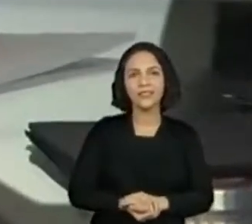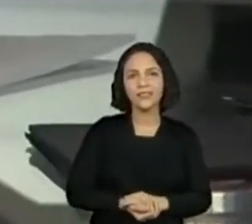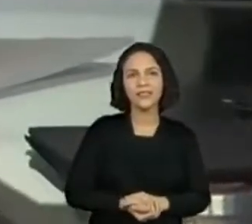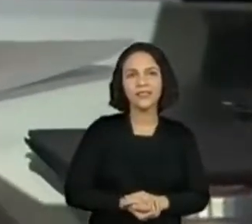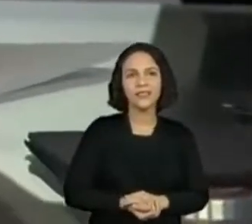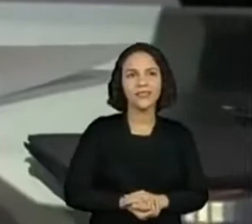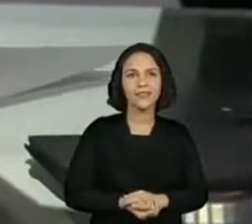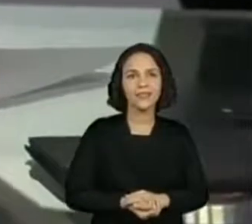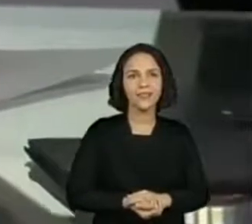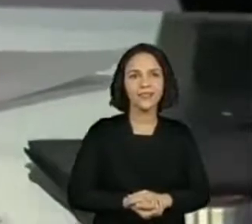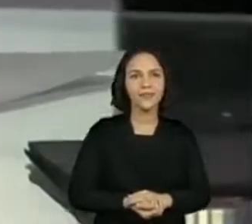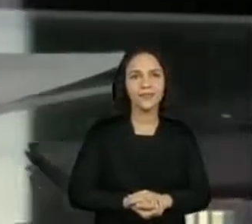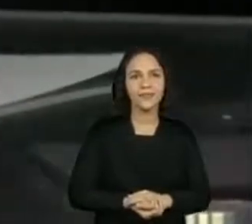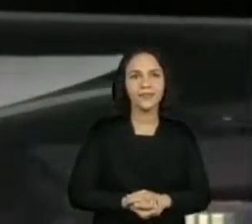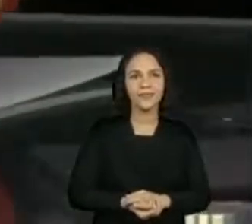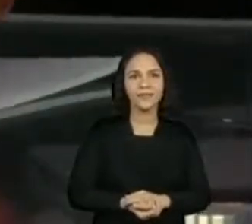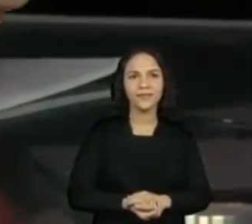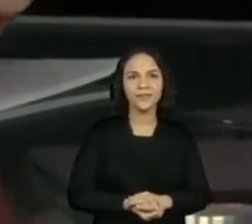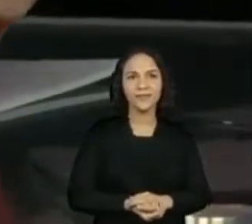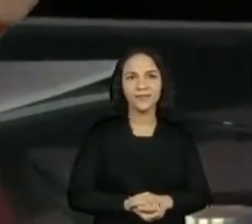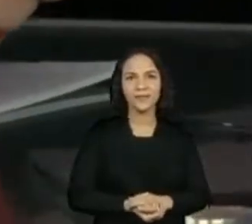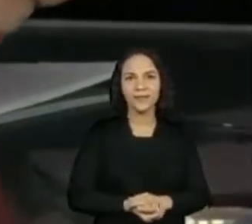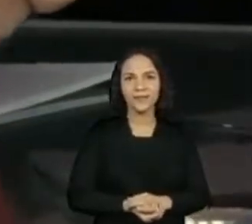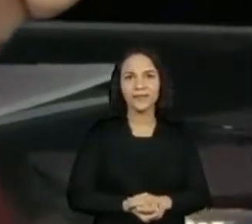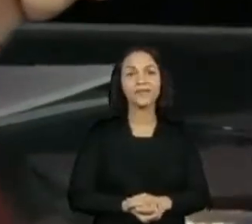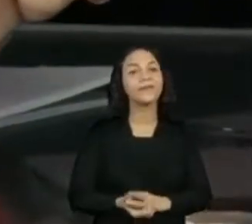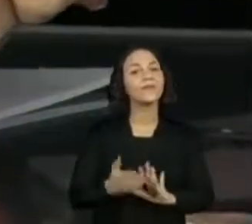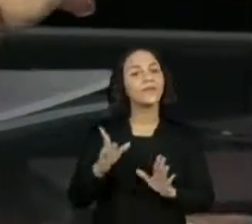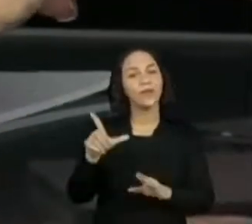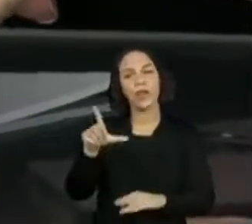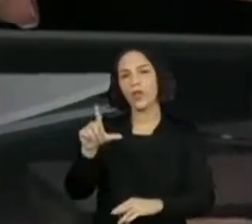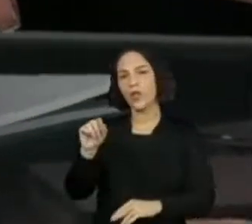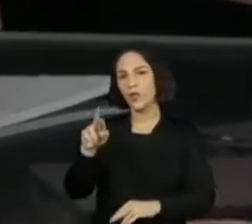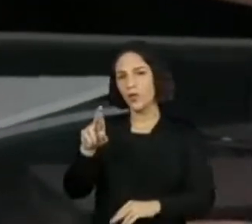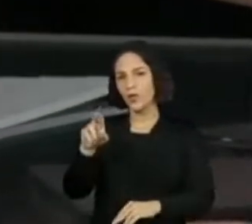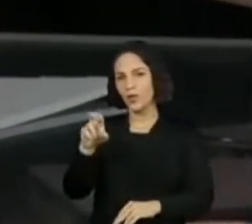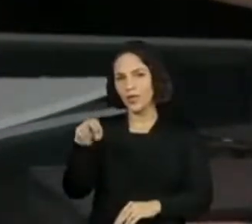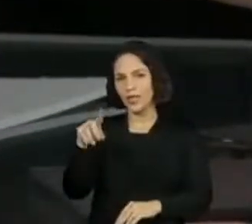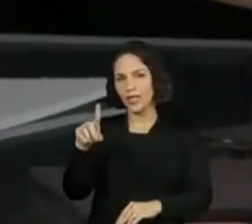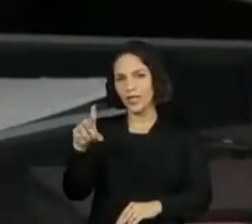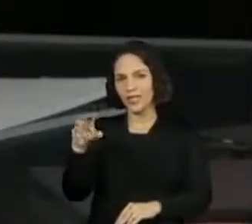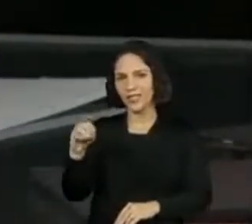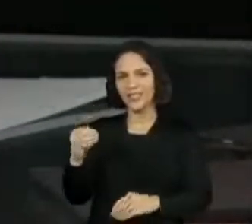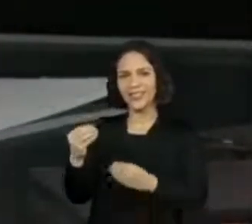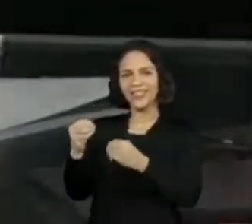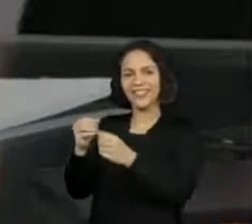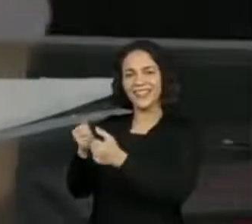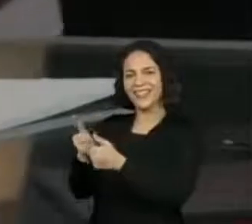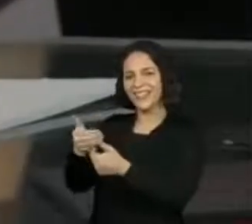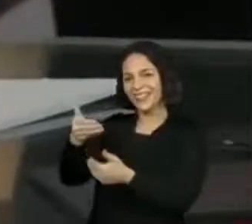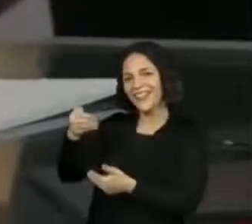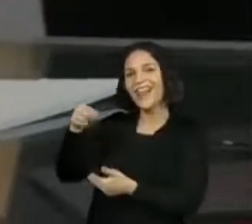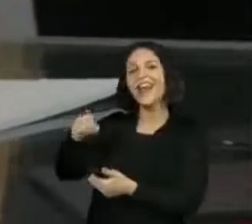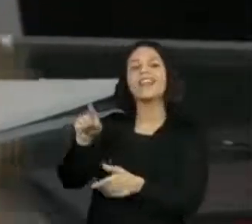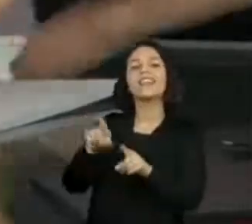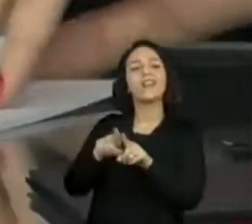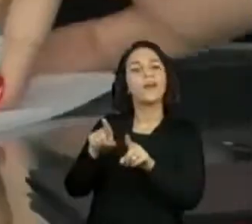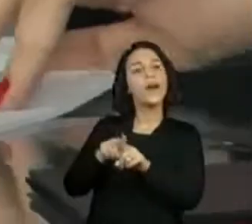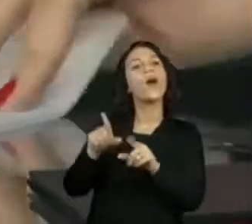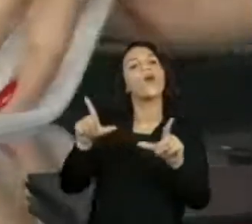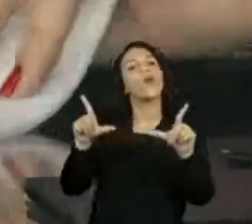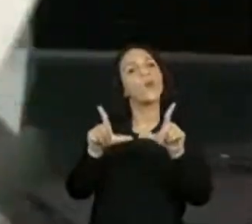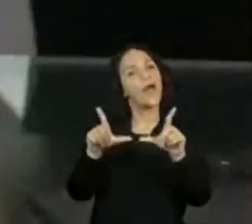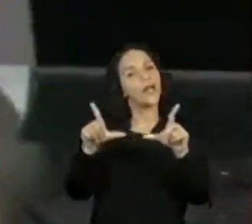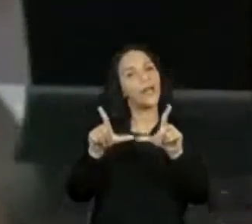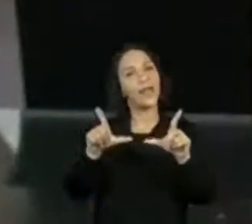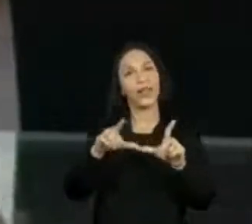Vamos ver, né? Pro já fazendo. O Lorenzo colocou também o quadrado, a Maria Valentina, Felipe.